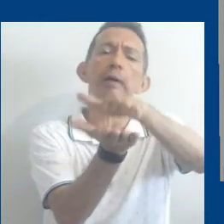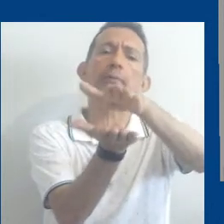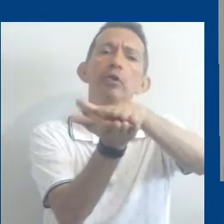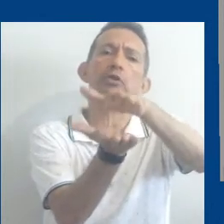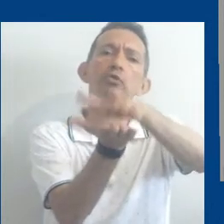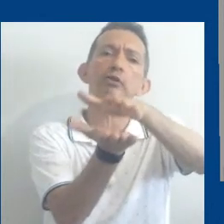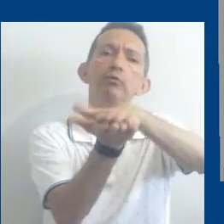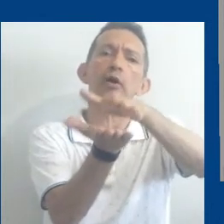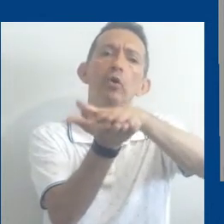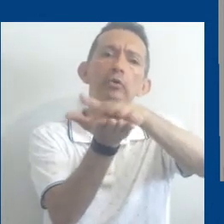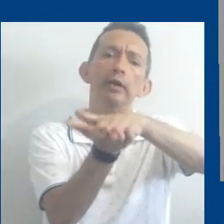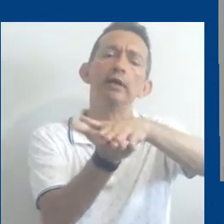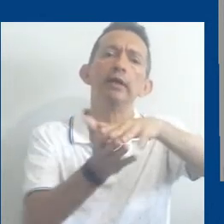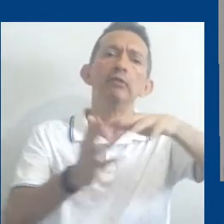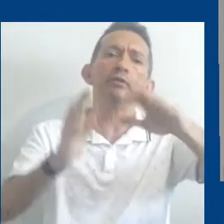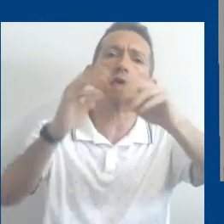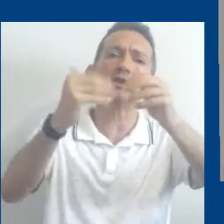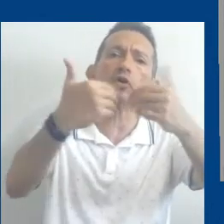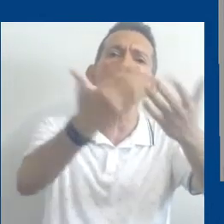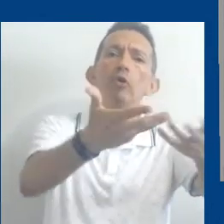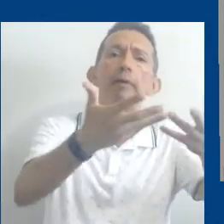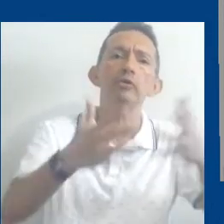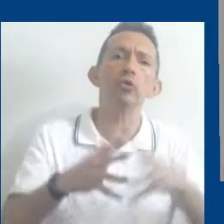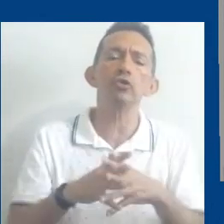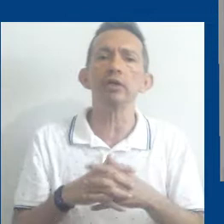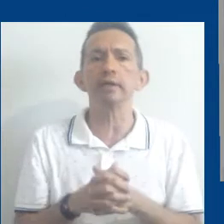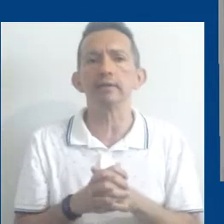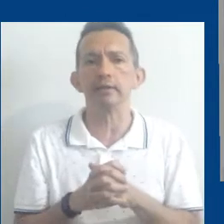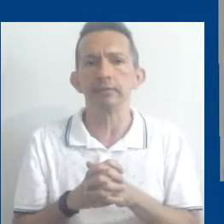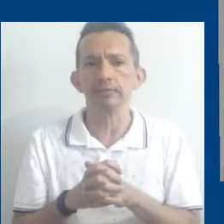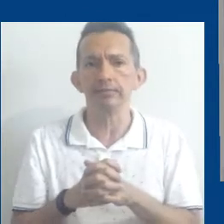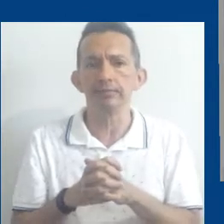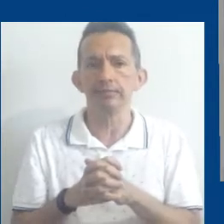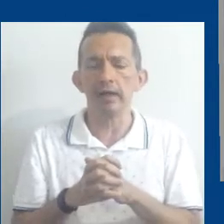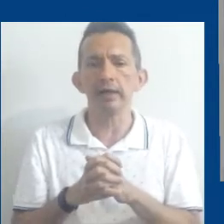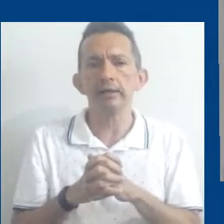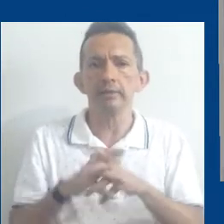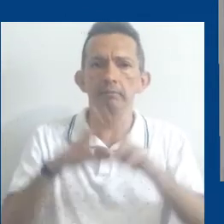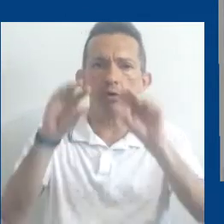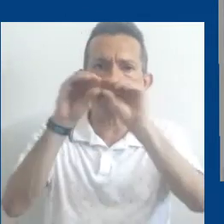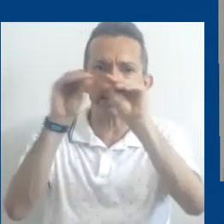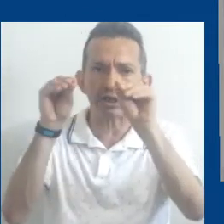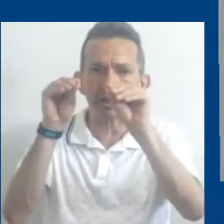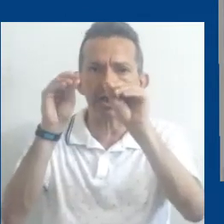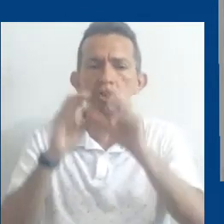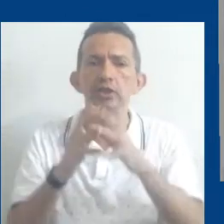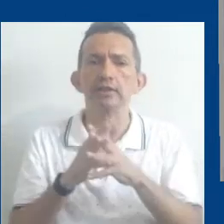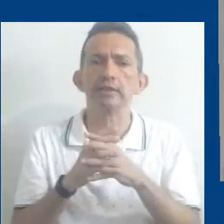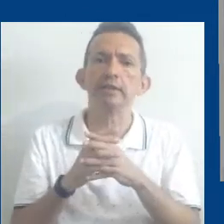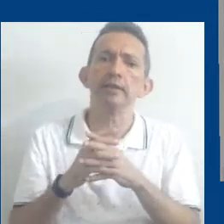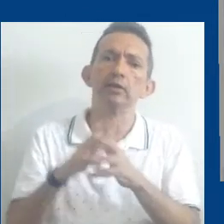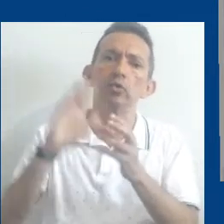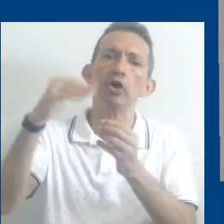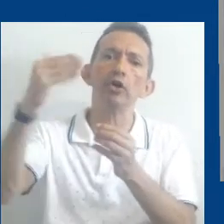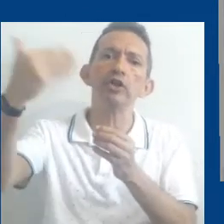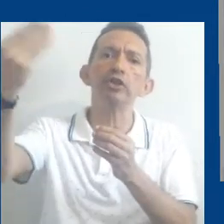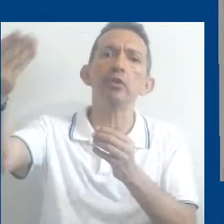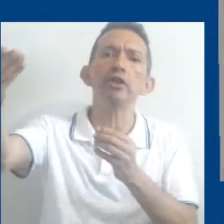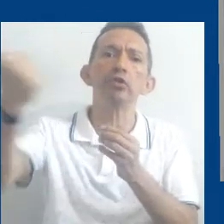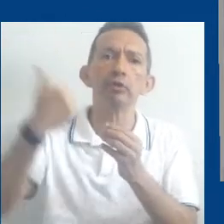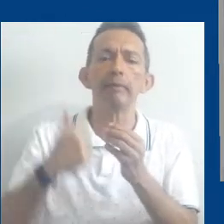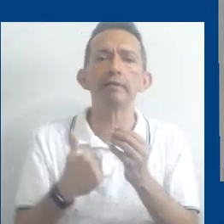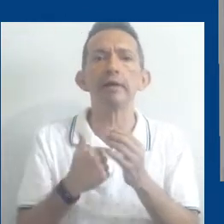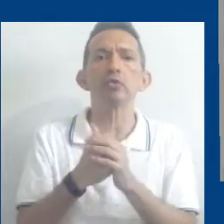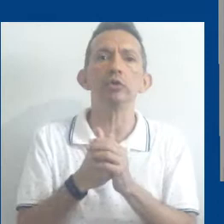achatadas, superpostas uma sobre a outra, você relaciona com o complexo golgiense, tá? Bolsas achatadinhas, cuja origem é